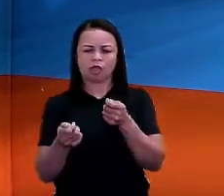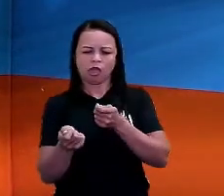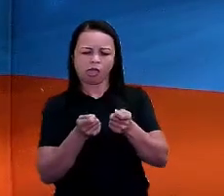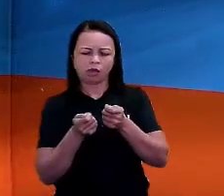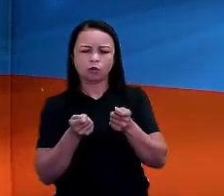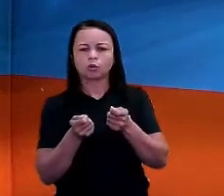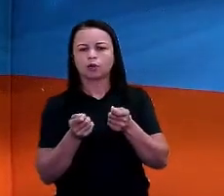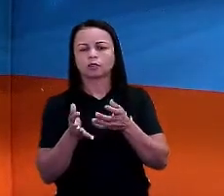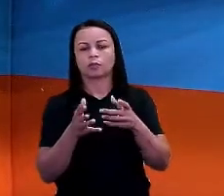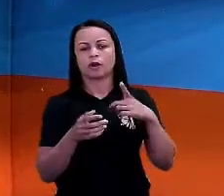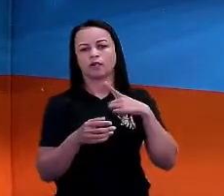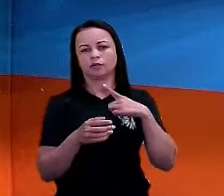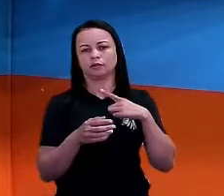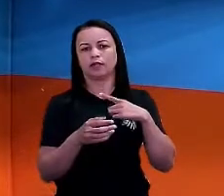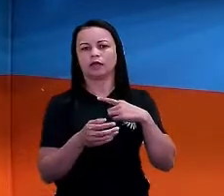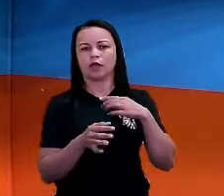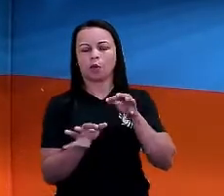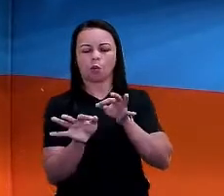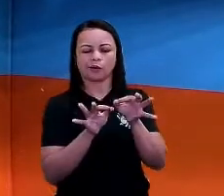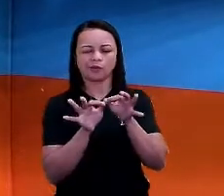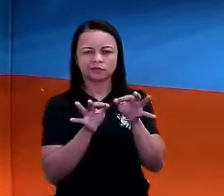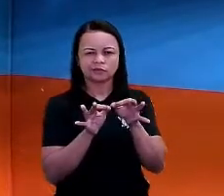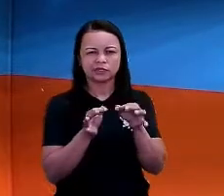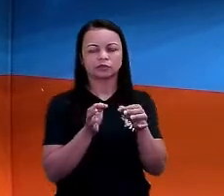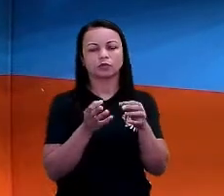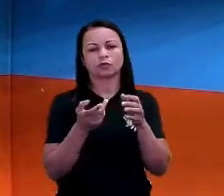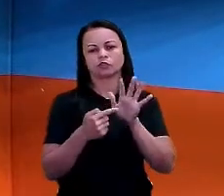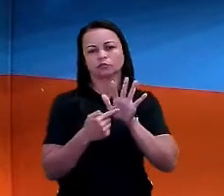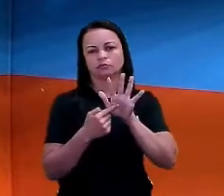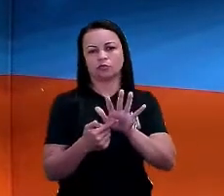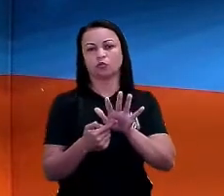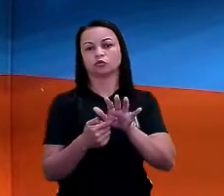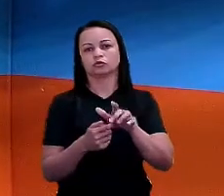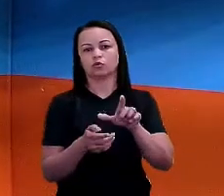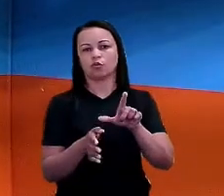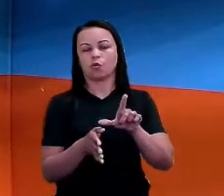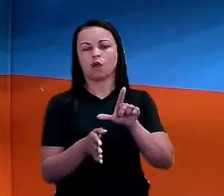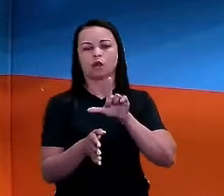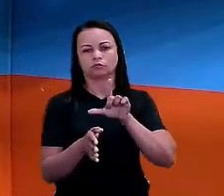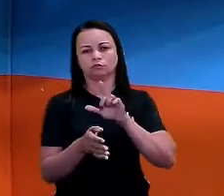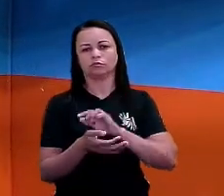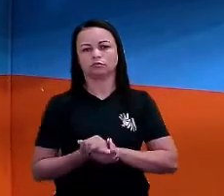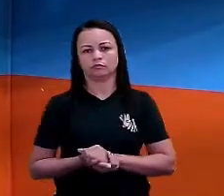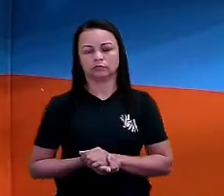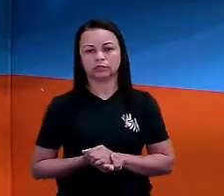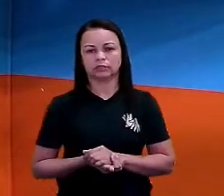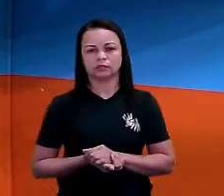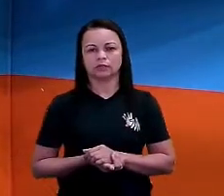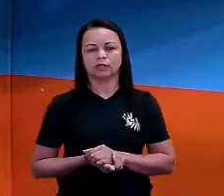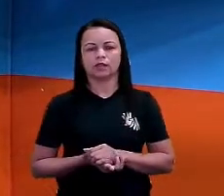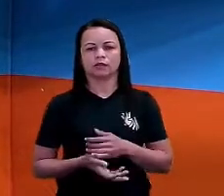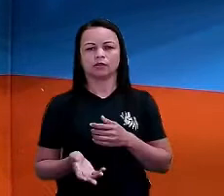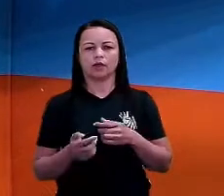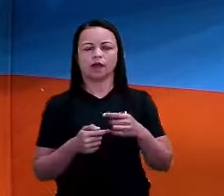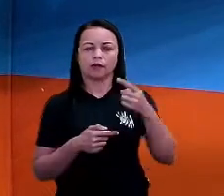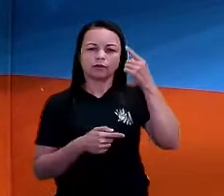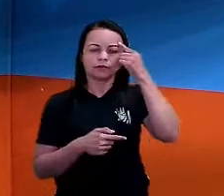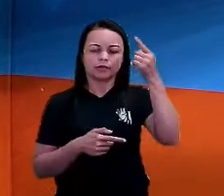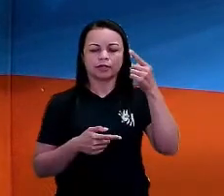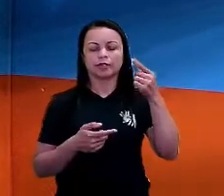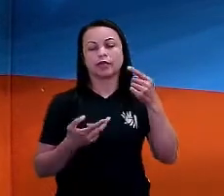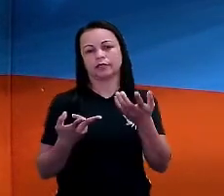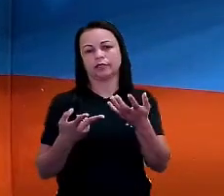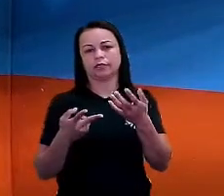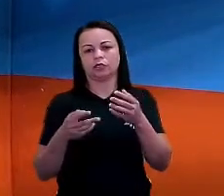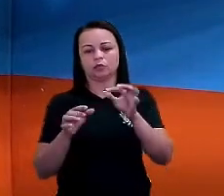aquela seleção que a gente trouxe antes, né? Da ideia de que todos os ângulos e todos os lados precisam